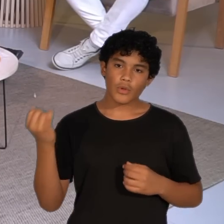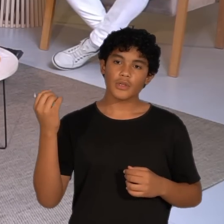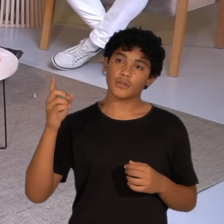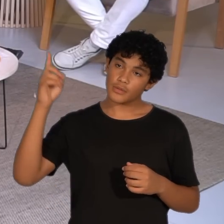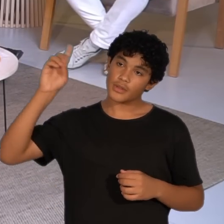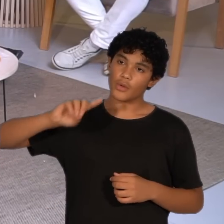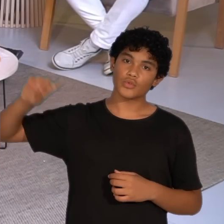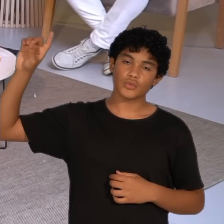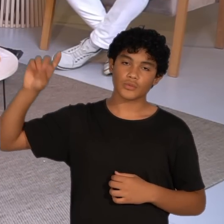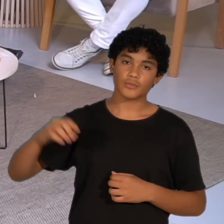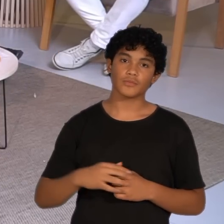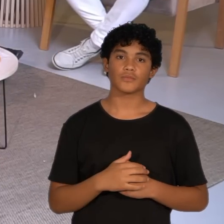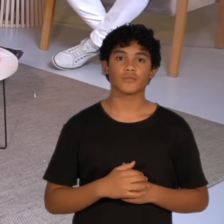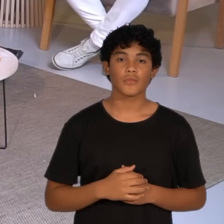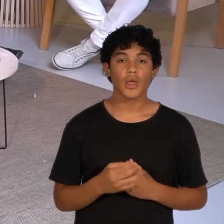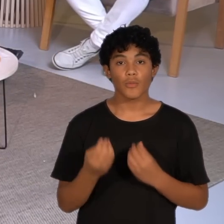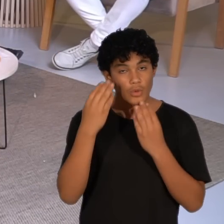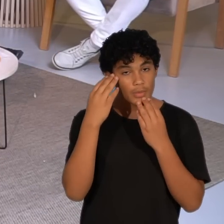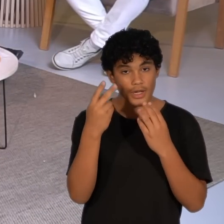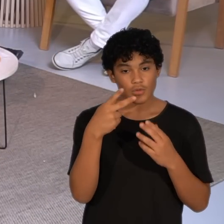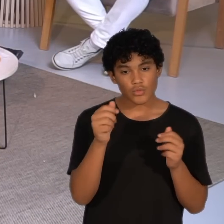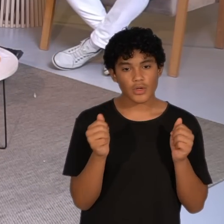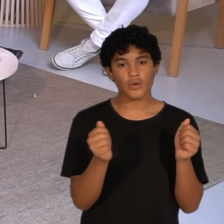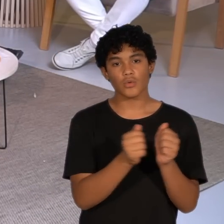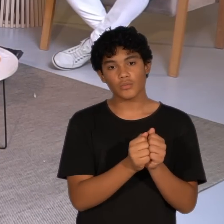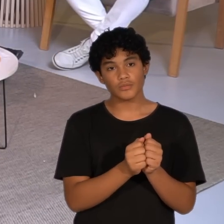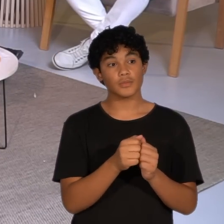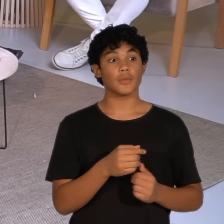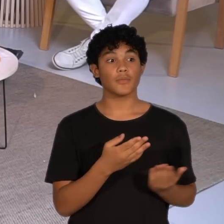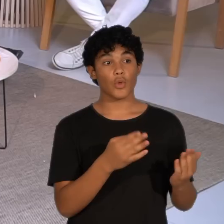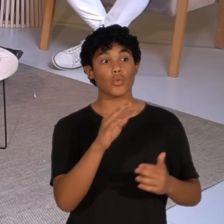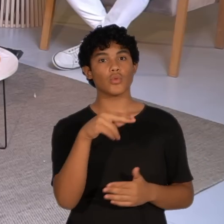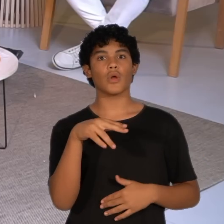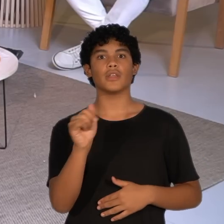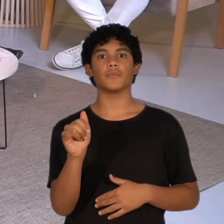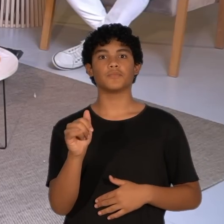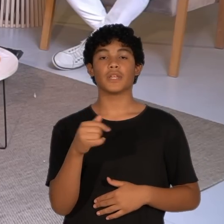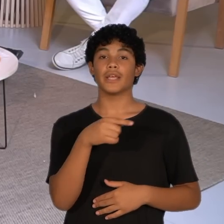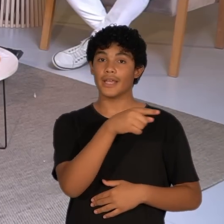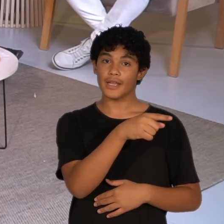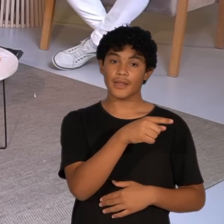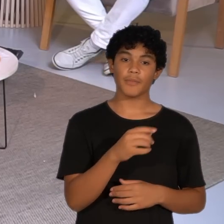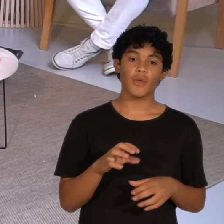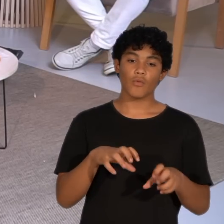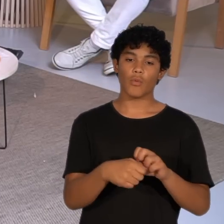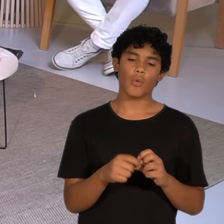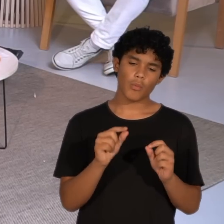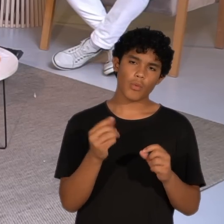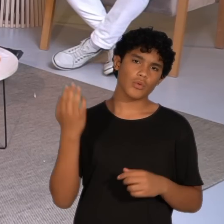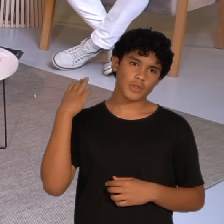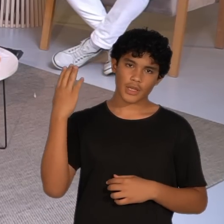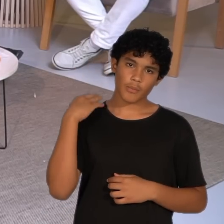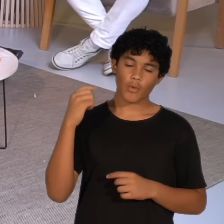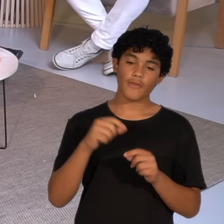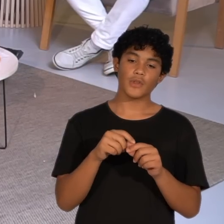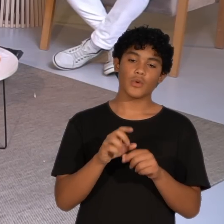para Deus também. Obrigado por tua companhia, viu, Tony? Tony, ele formou recentemente, ele